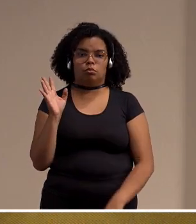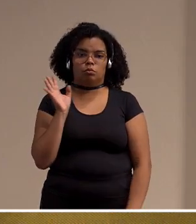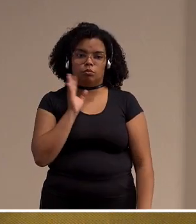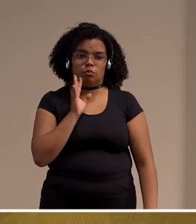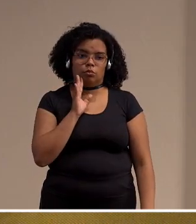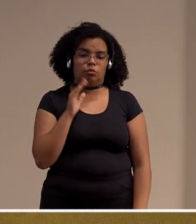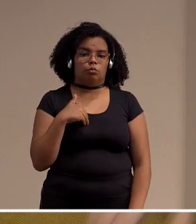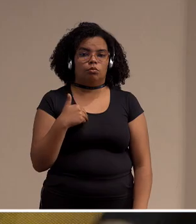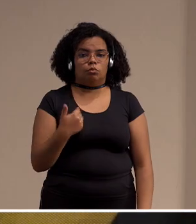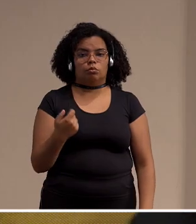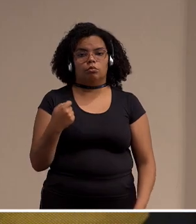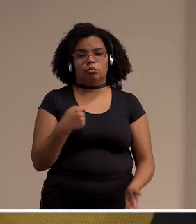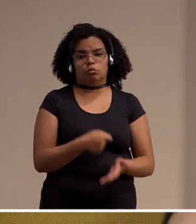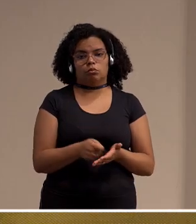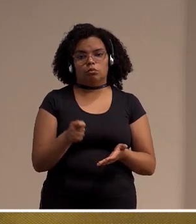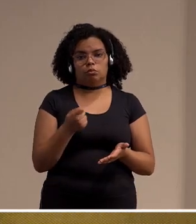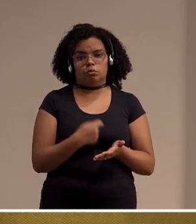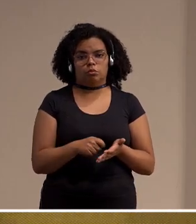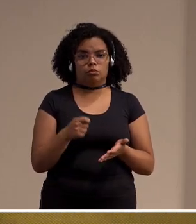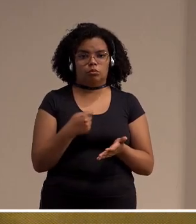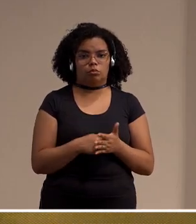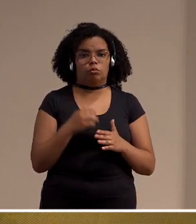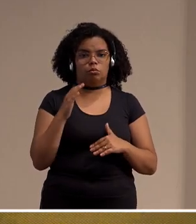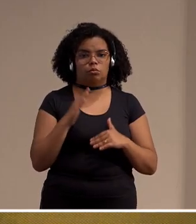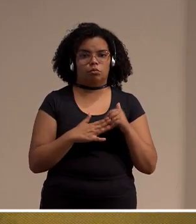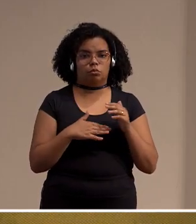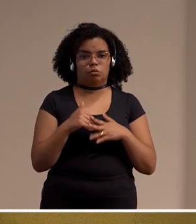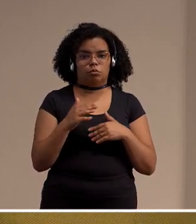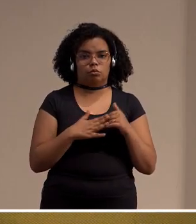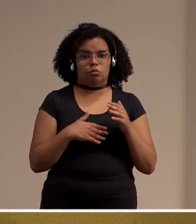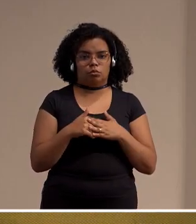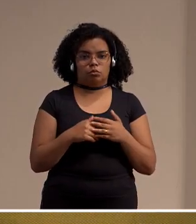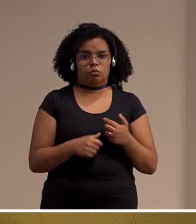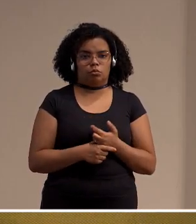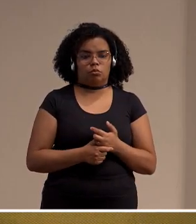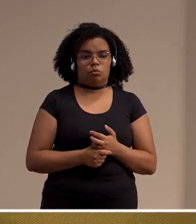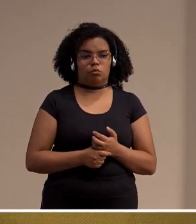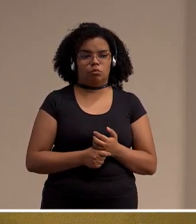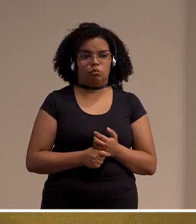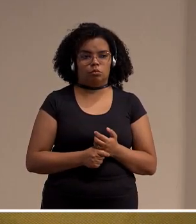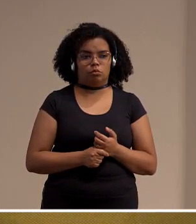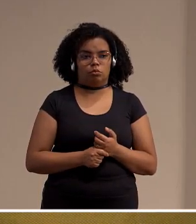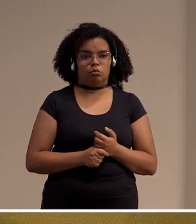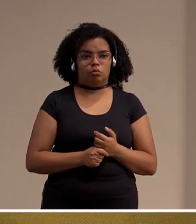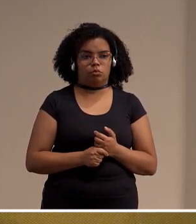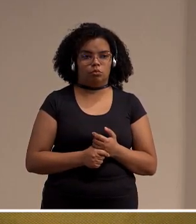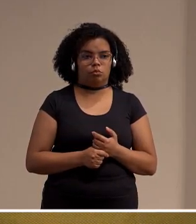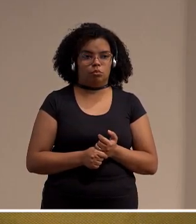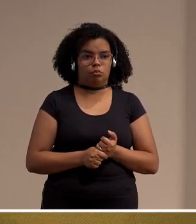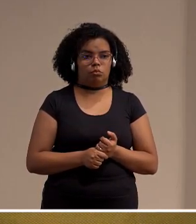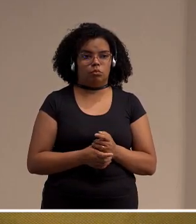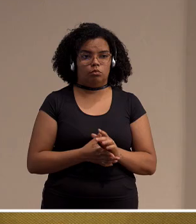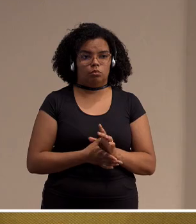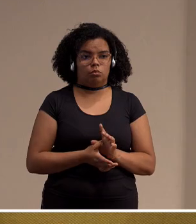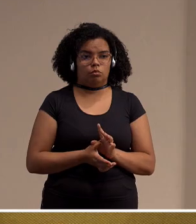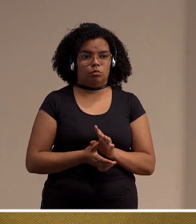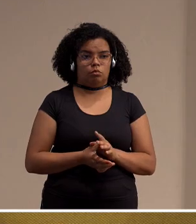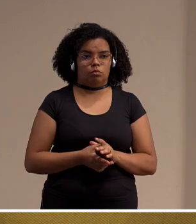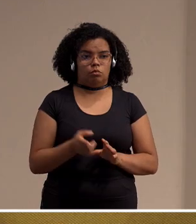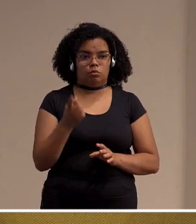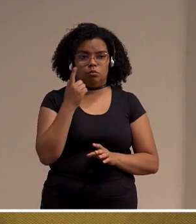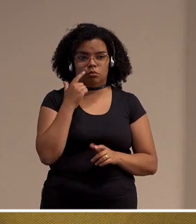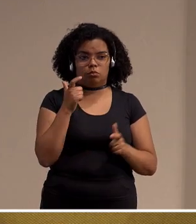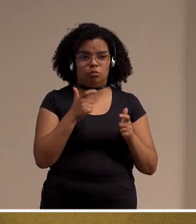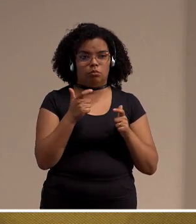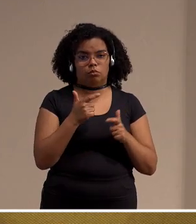interessante para praticar, como acelerar as violências da presente para ver uma fissura na que tem outra alternativa. E